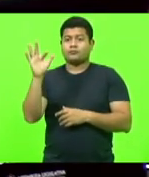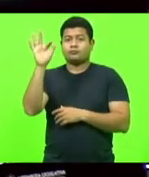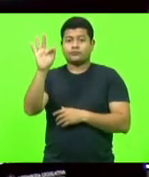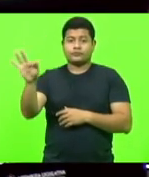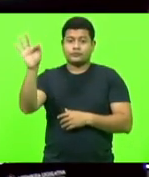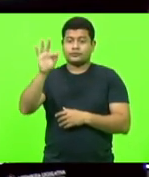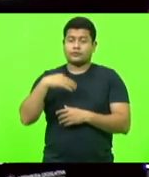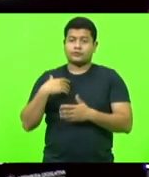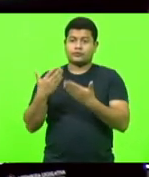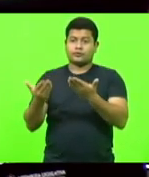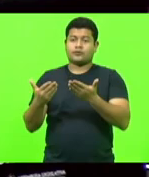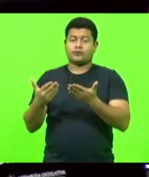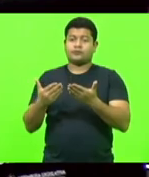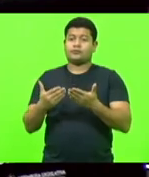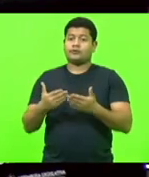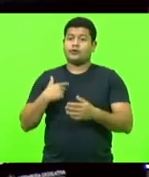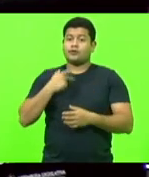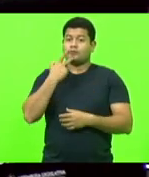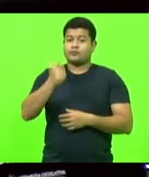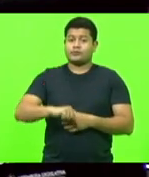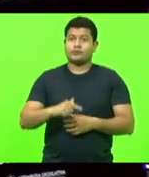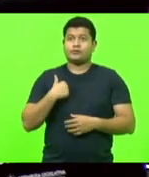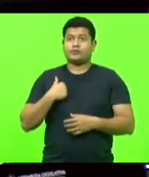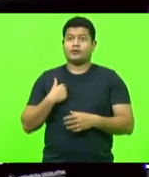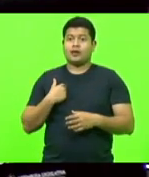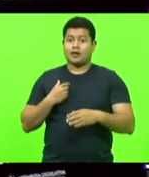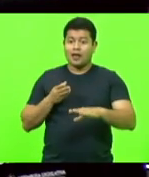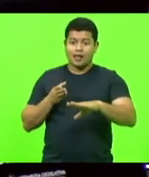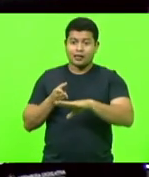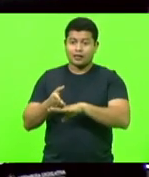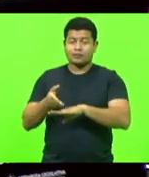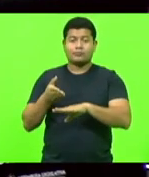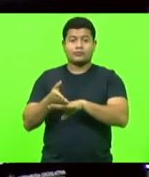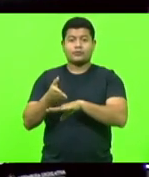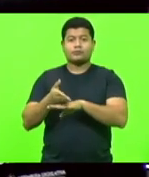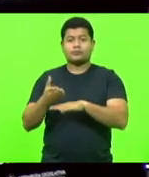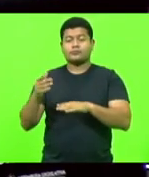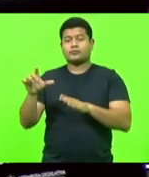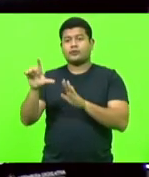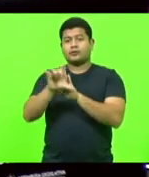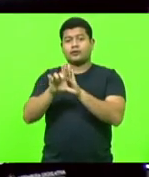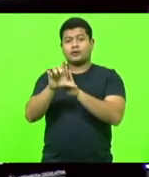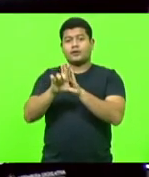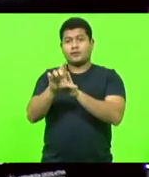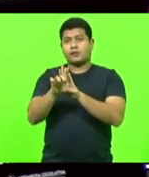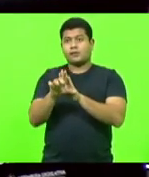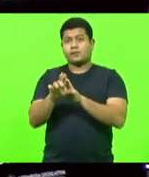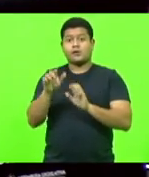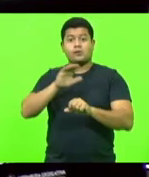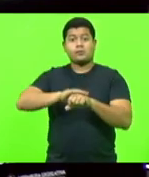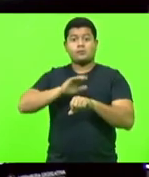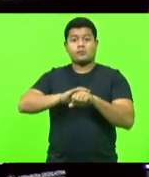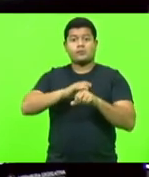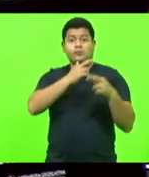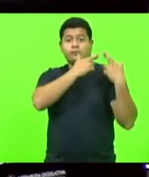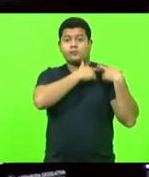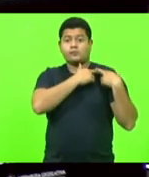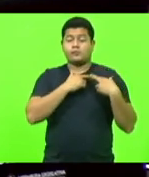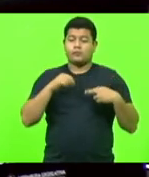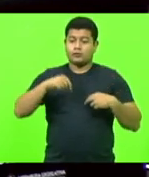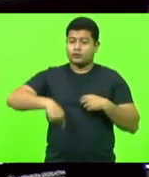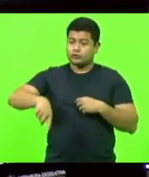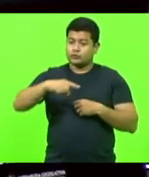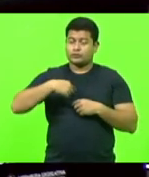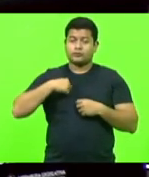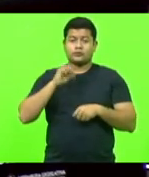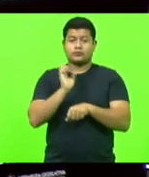algum modo, adentrando numa legislação que não é cabível à Assembleia